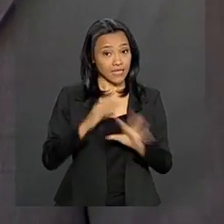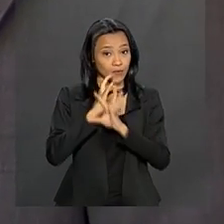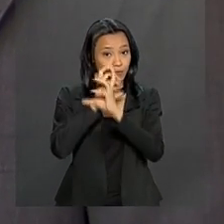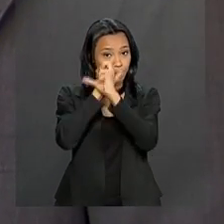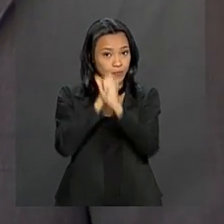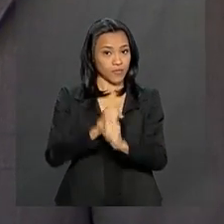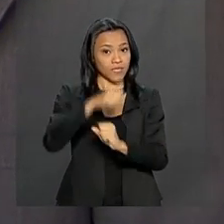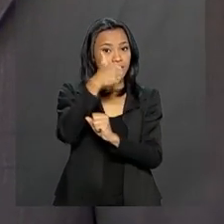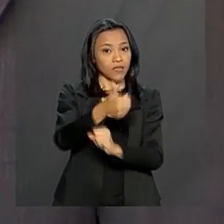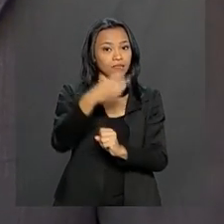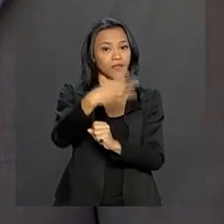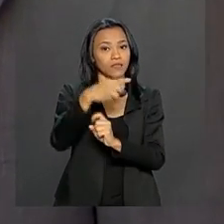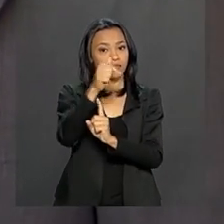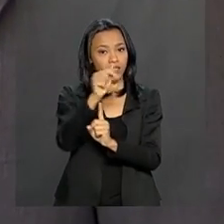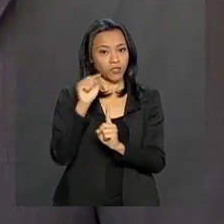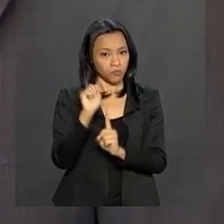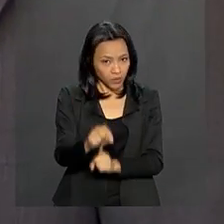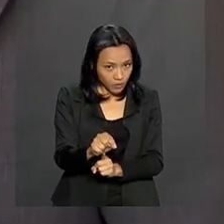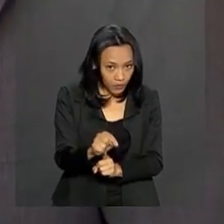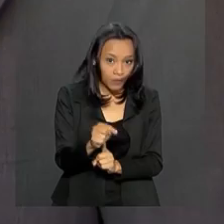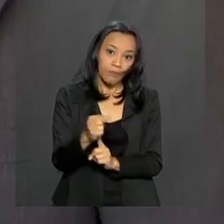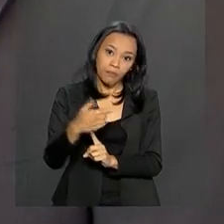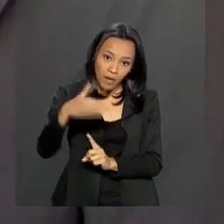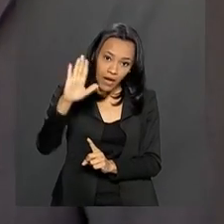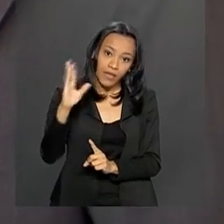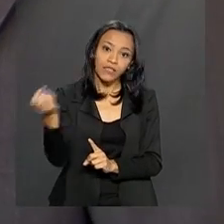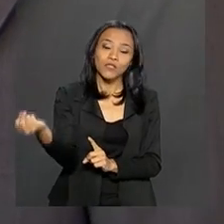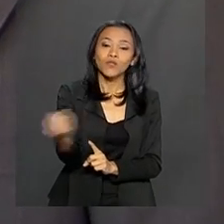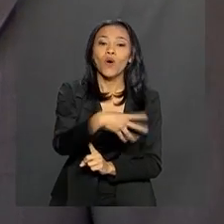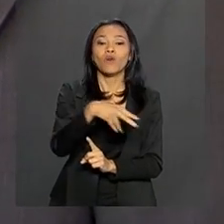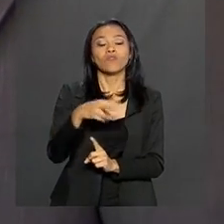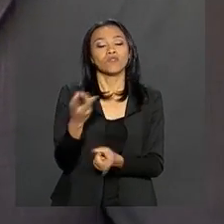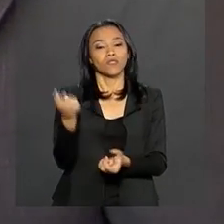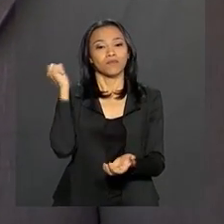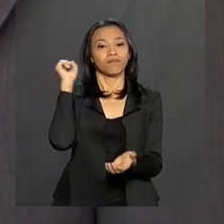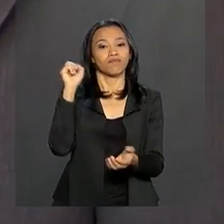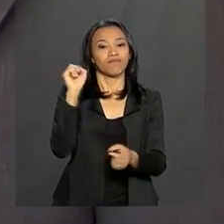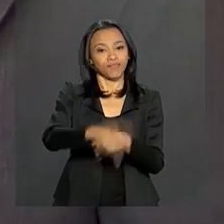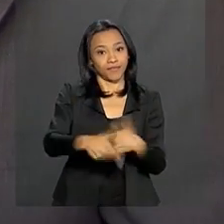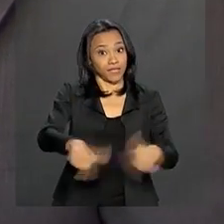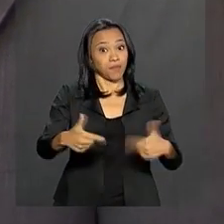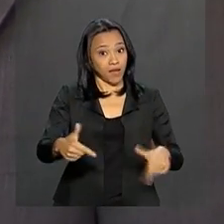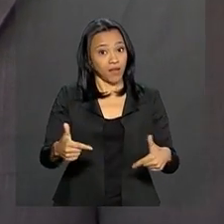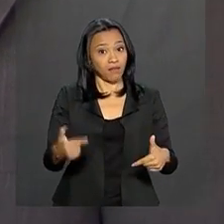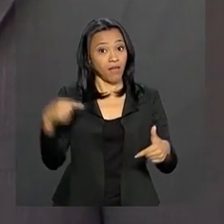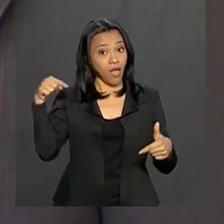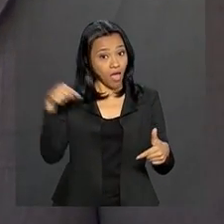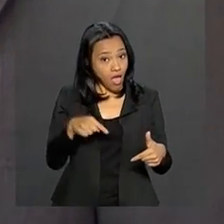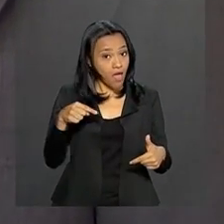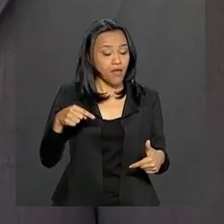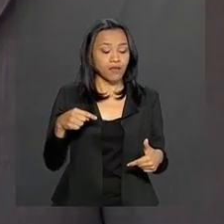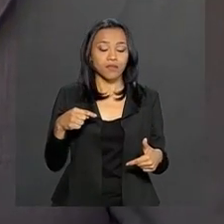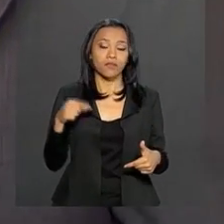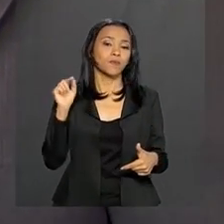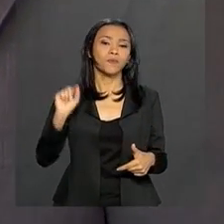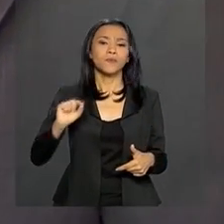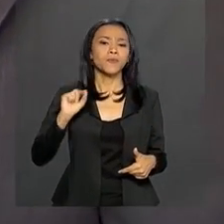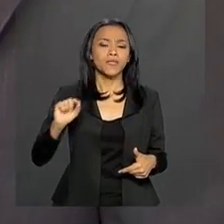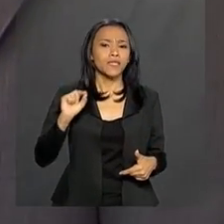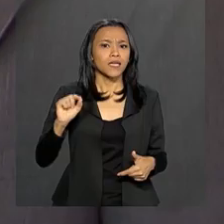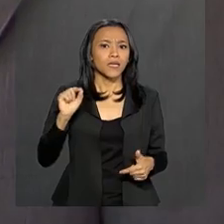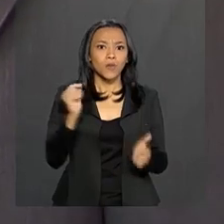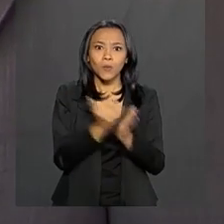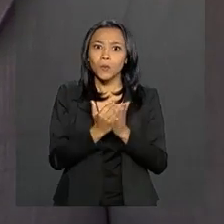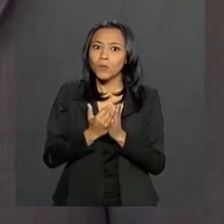177 1.336 novos trabalhos novos empregos é o maior índice de